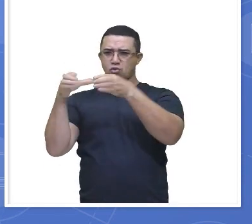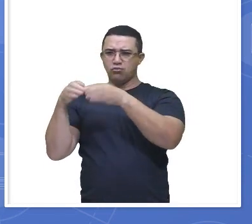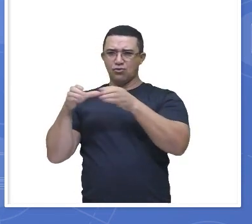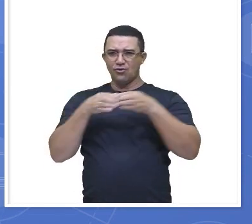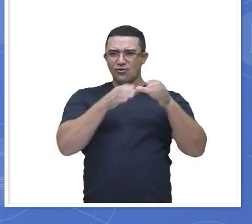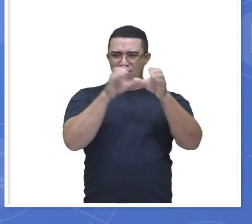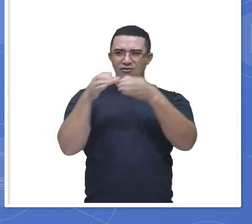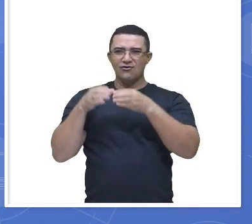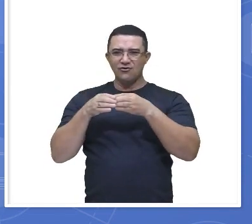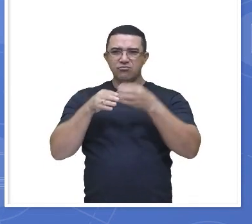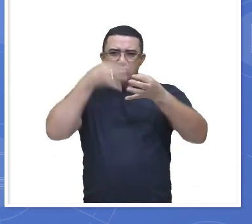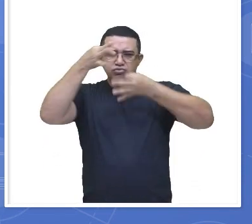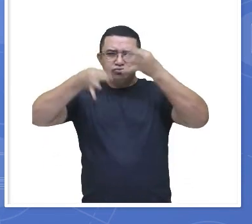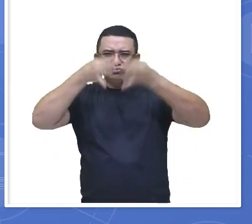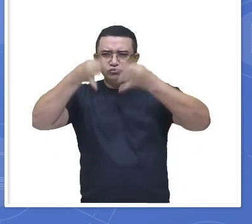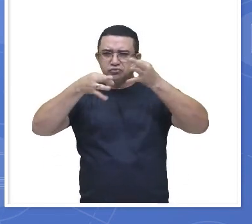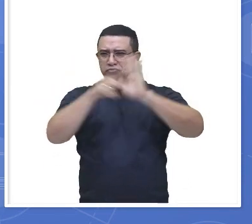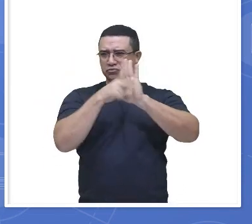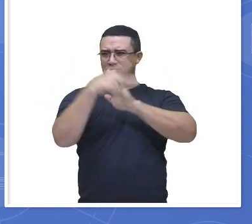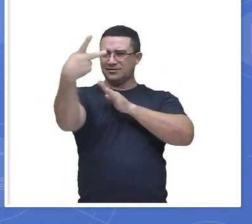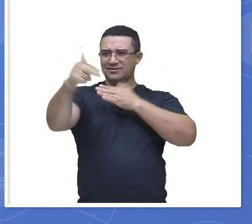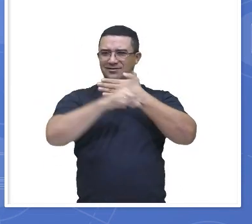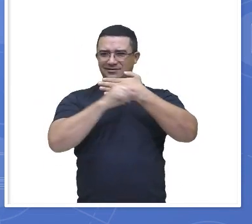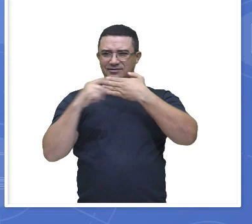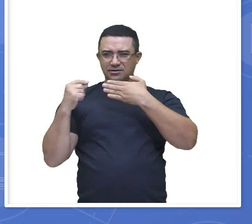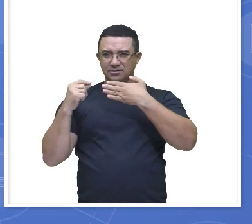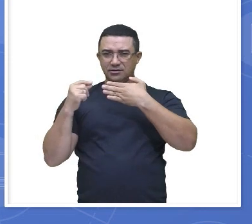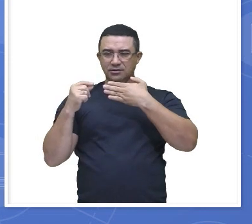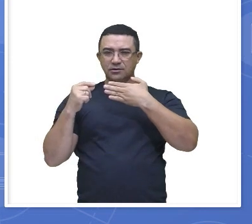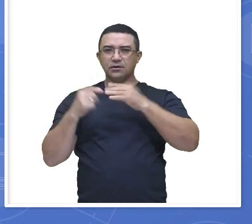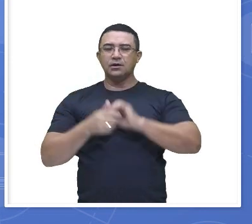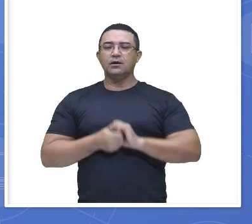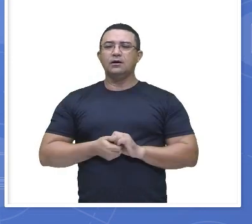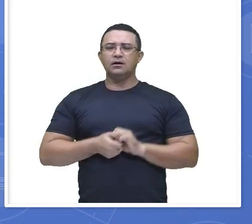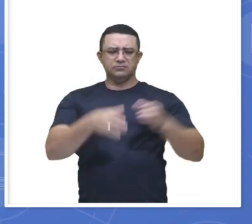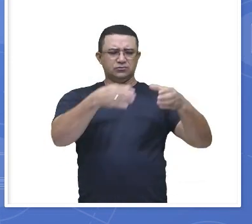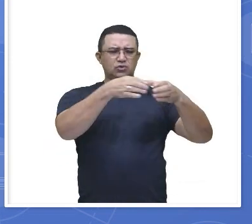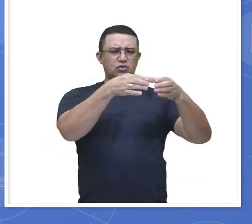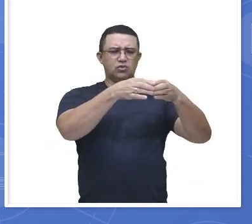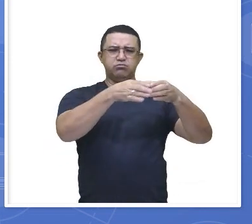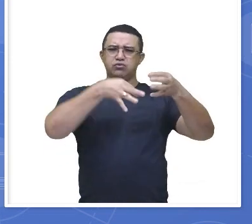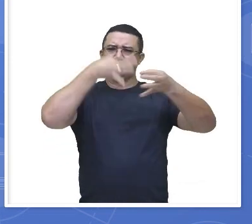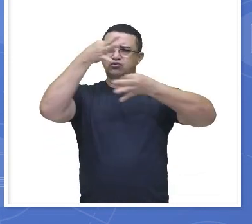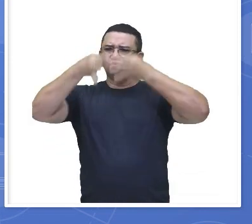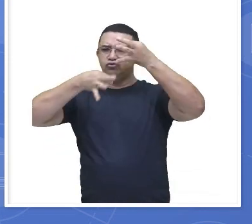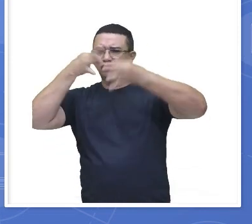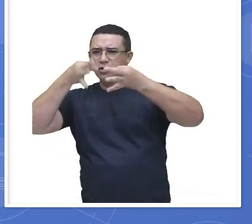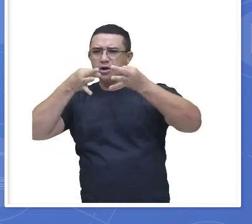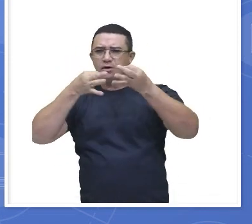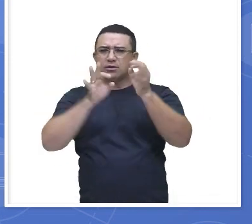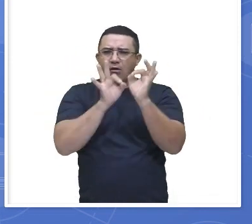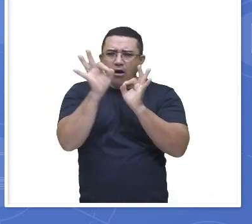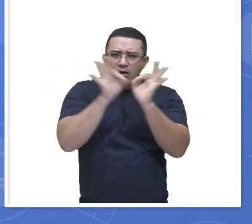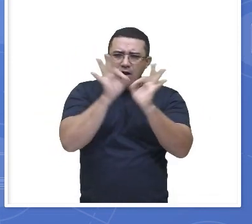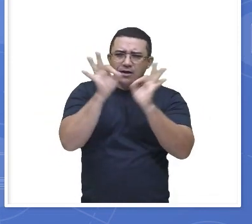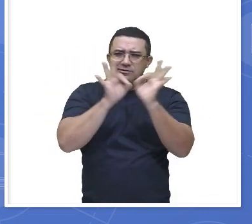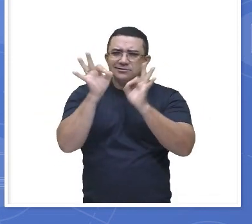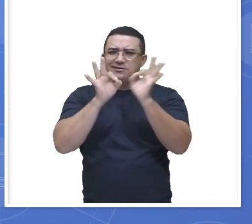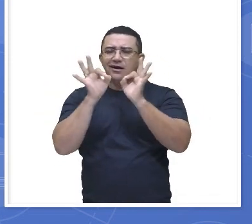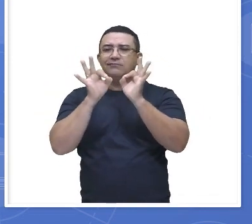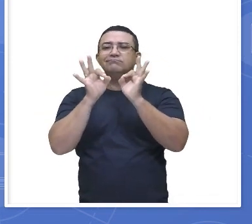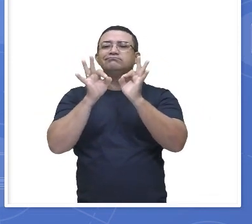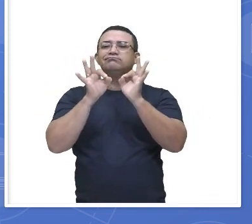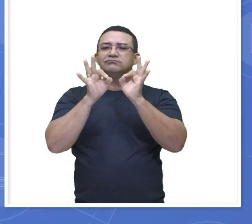É assim que se desenvolve. E esses argumentos servem para quê? Eles se organizam de forma pertinente, podendo